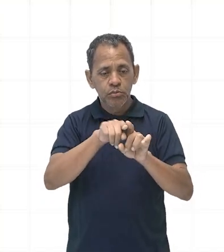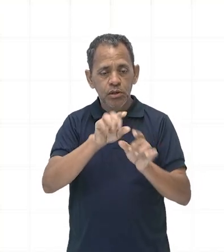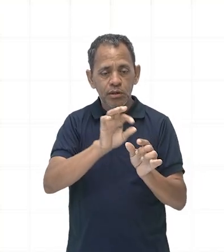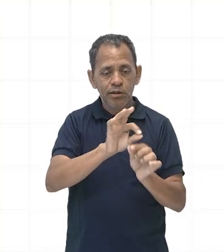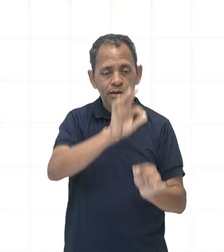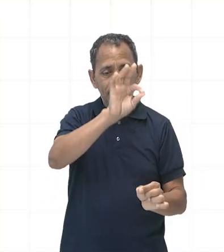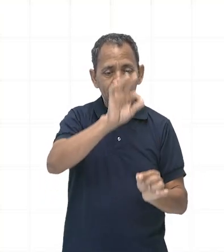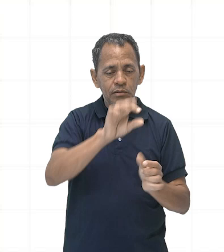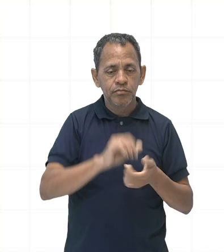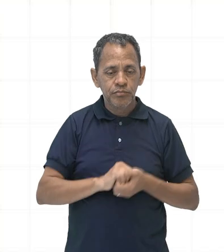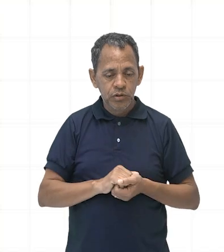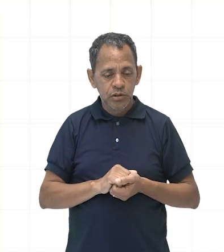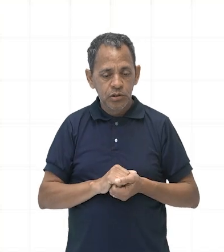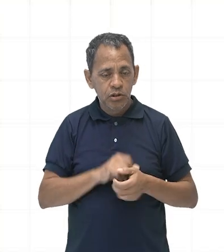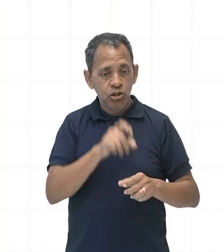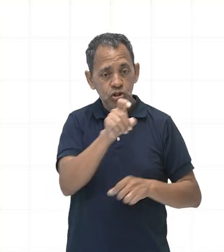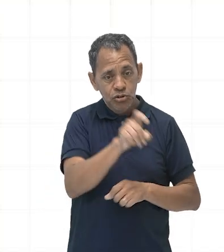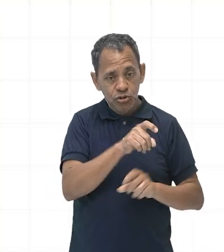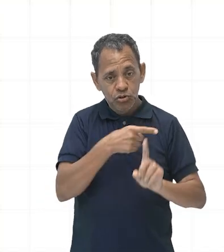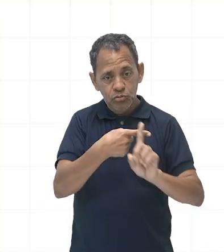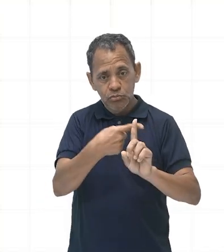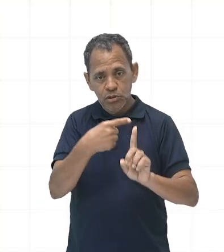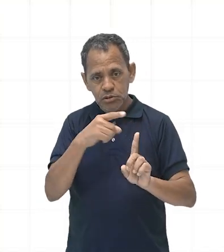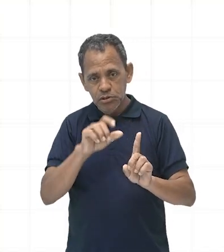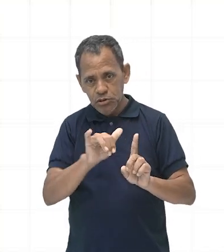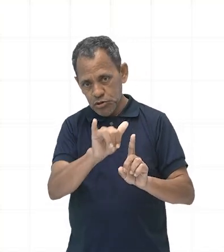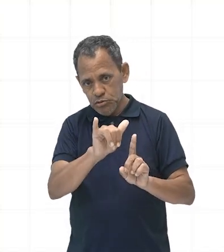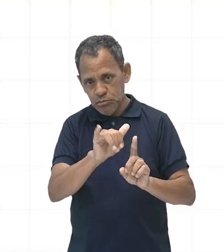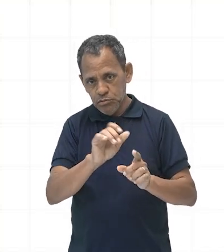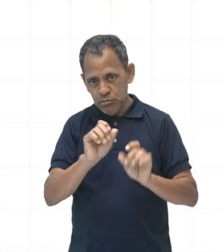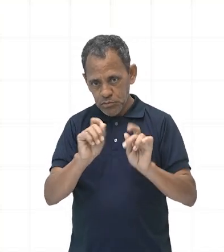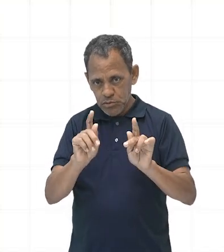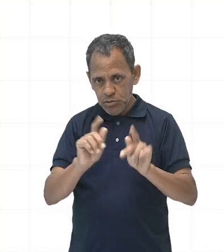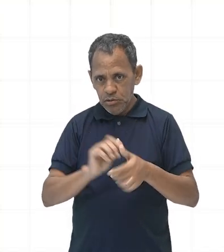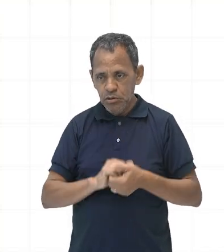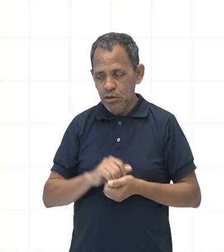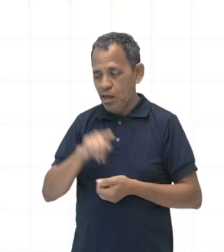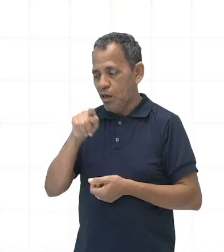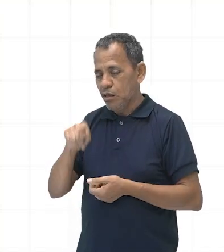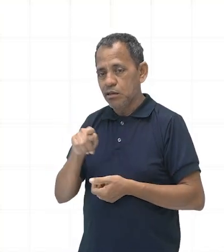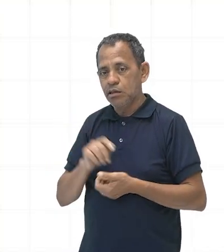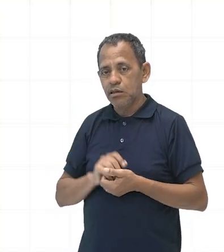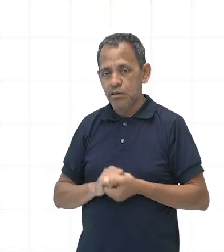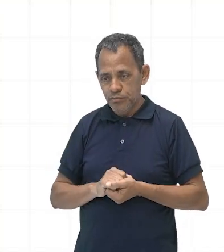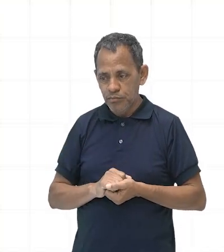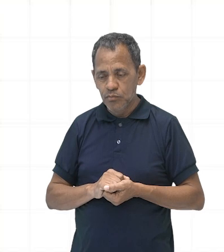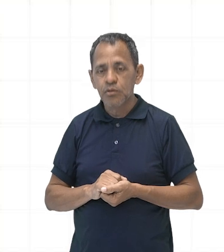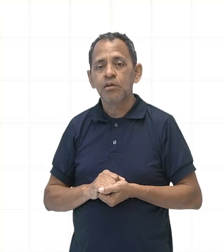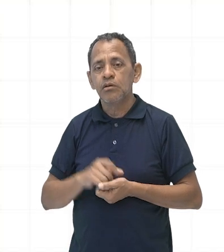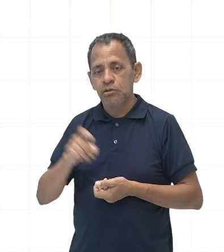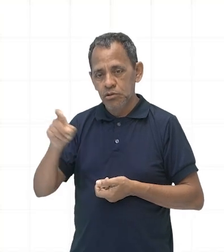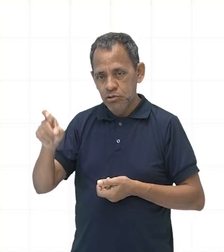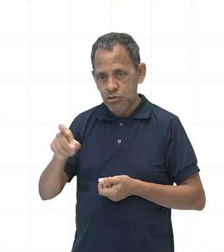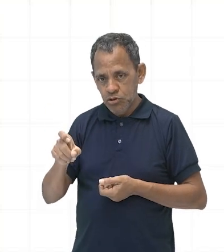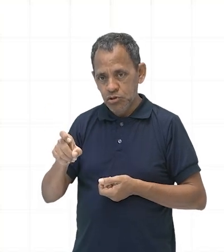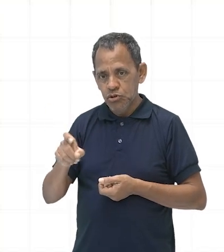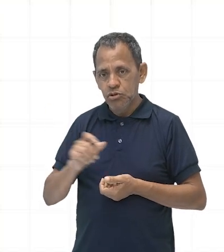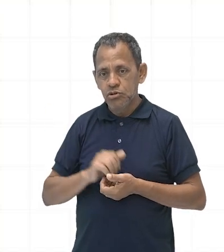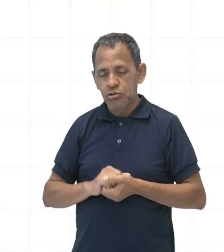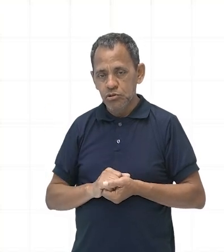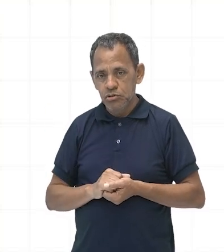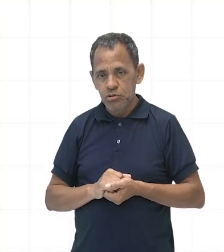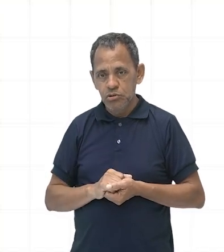quem? X mais y, certo? E esse outro lado aqui, ó, vai